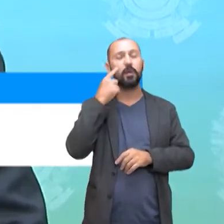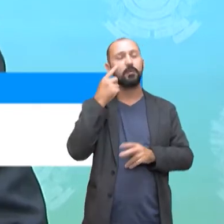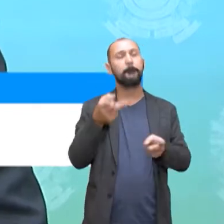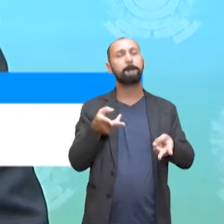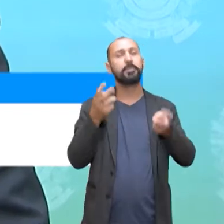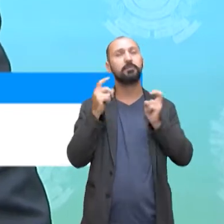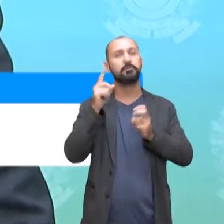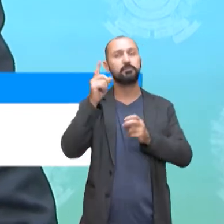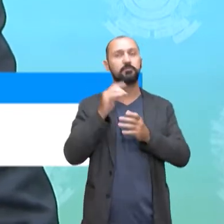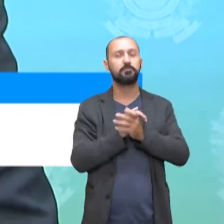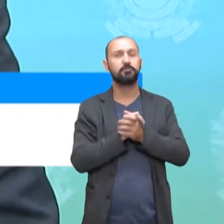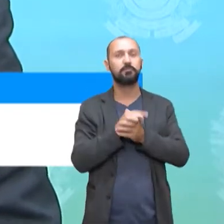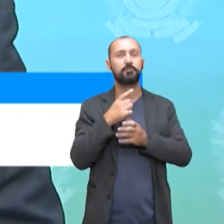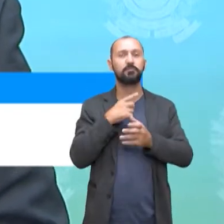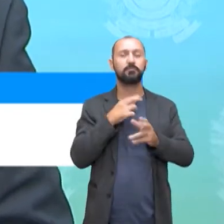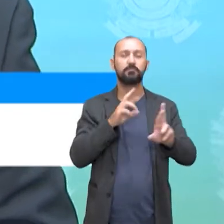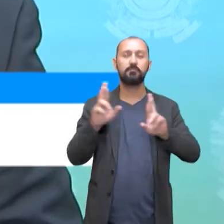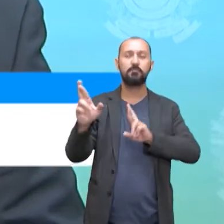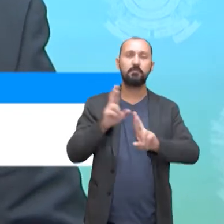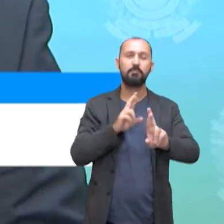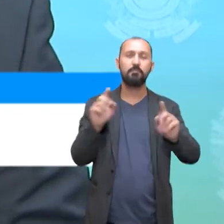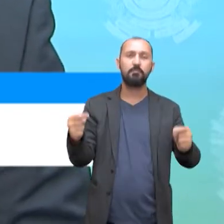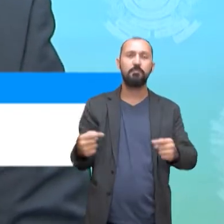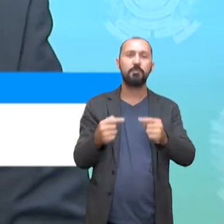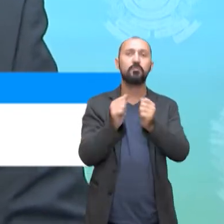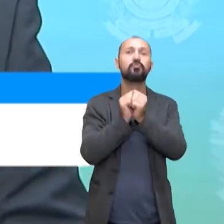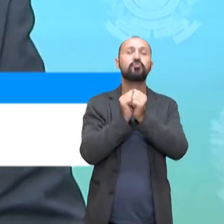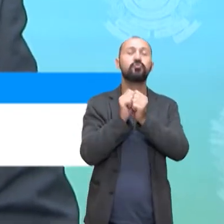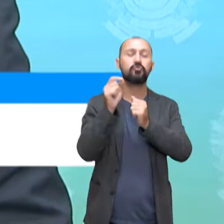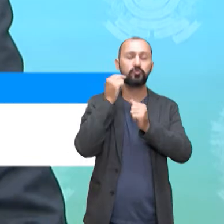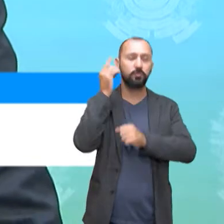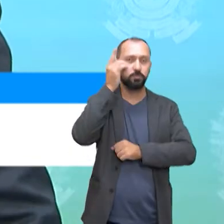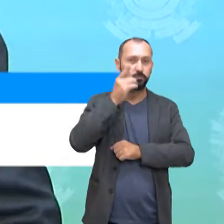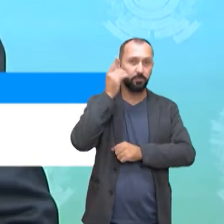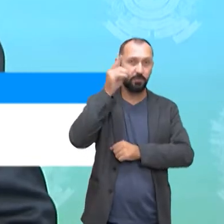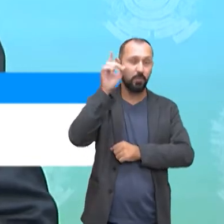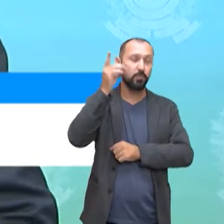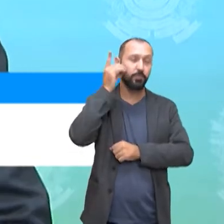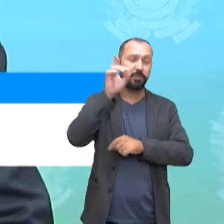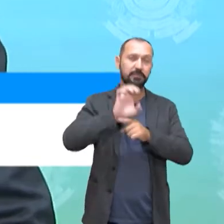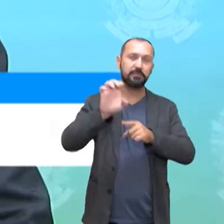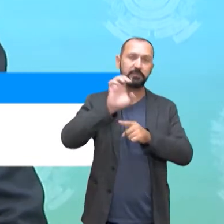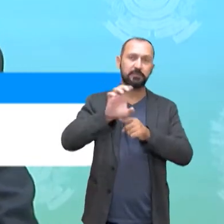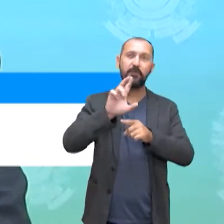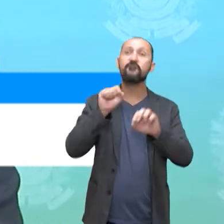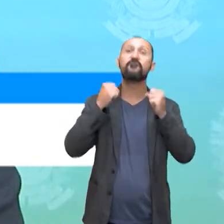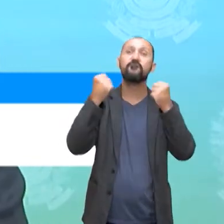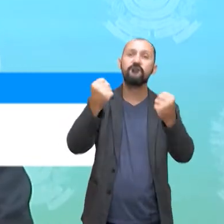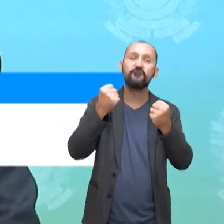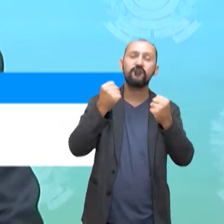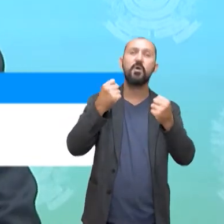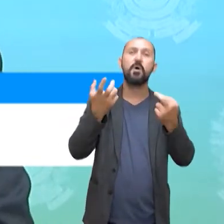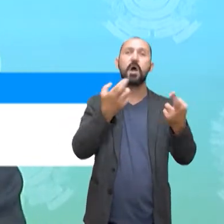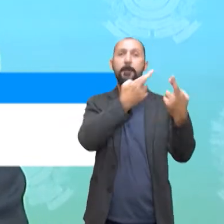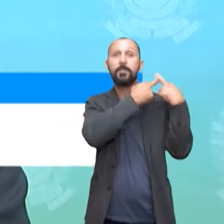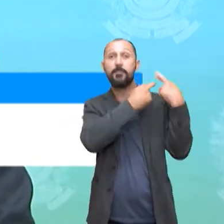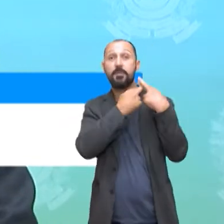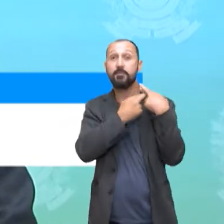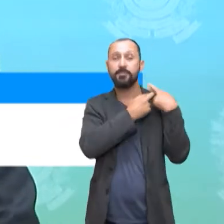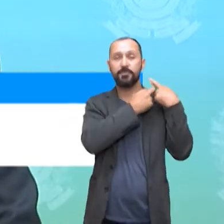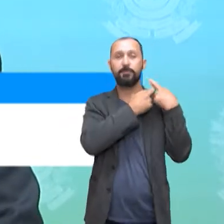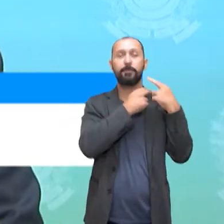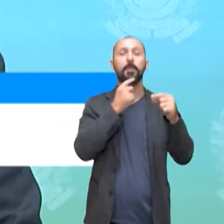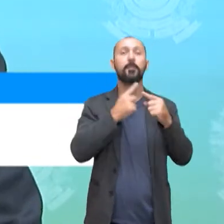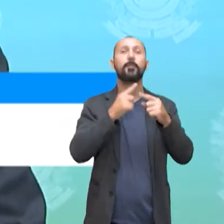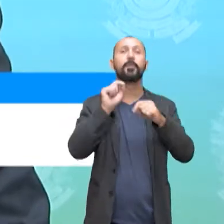que a gente pôde perceber? É que existe uma integração muito forte da força do parlamento. Lá o deputado estadual tem muita força, a atribuição do deputado